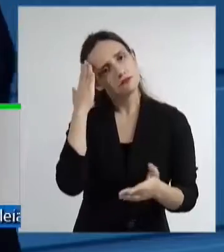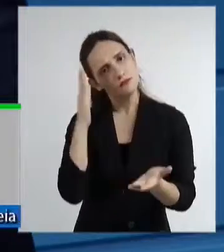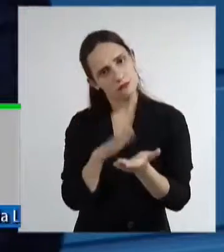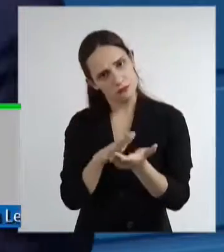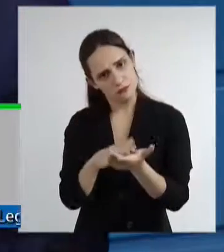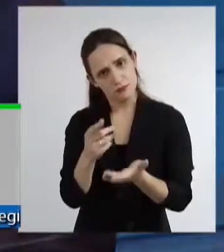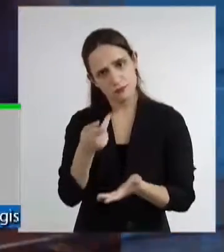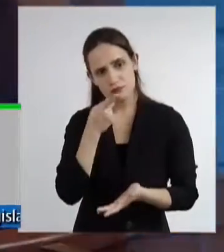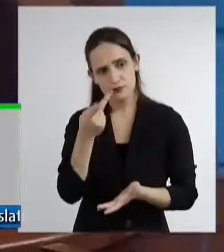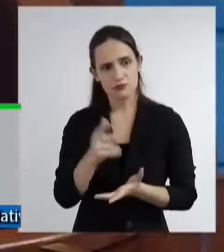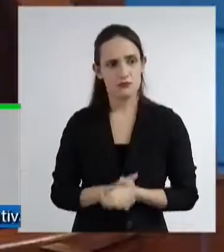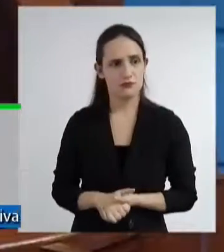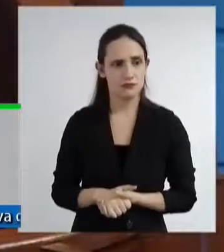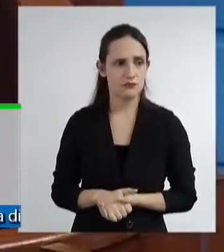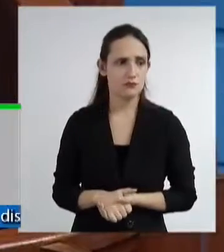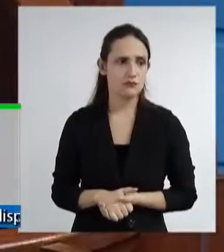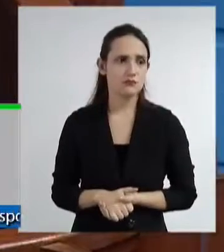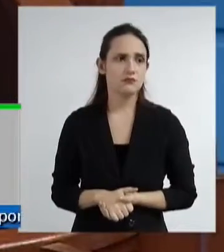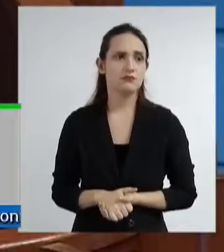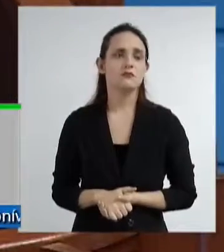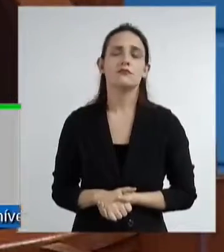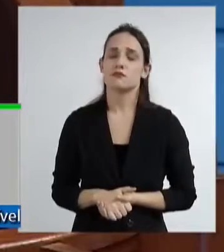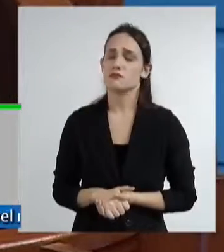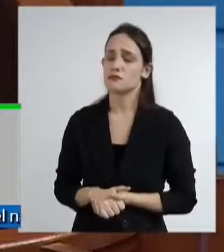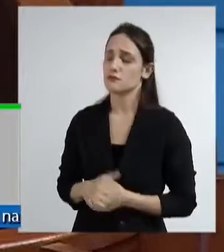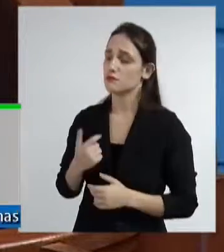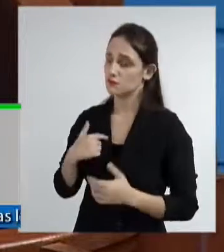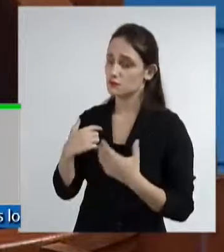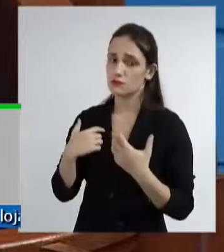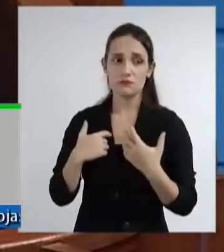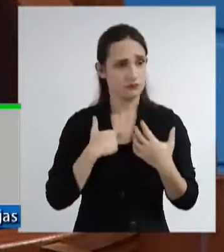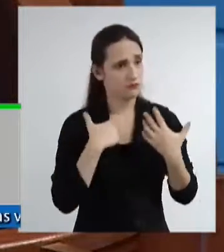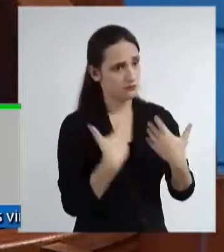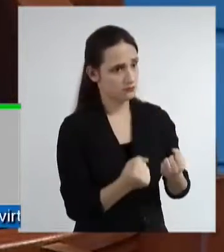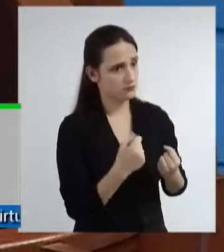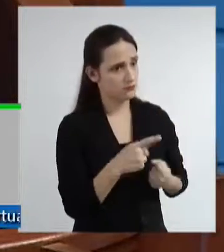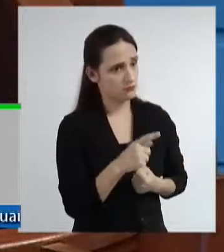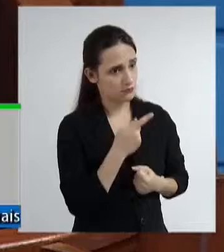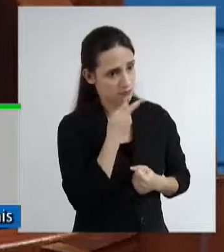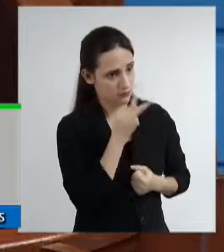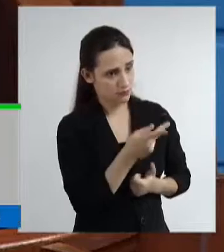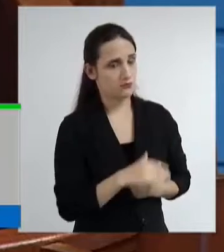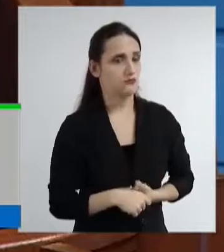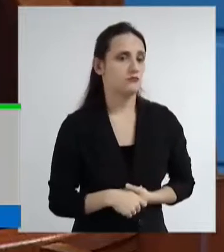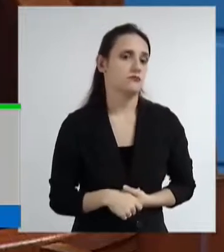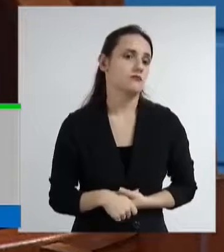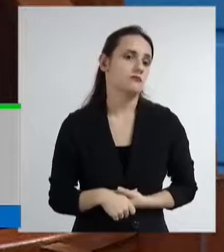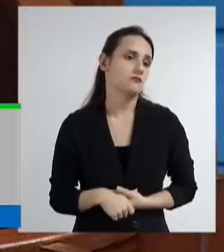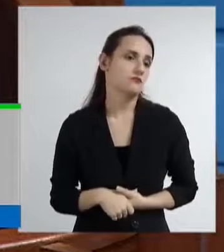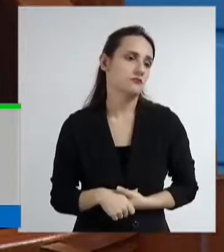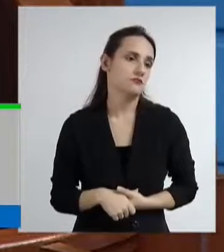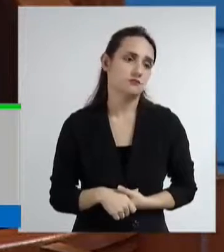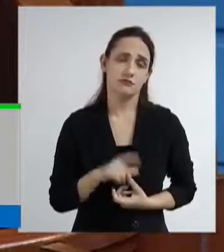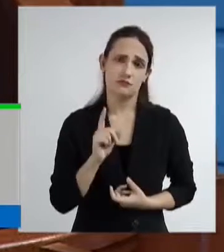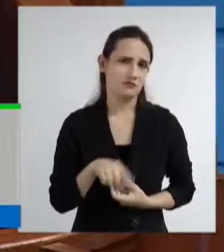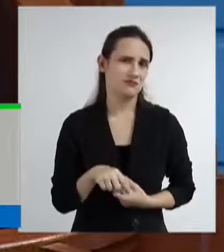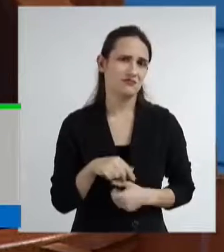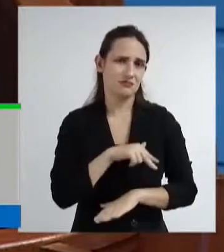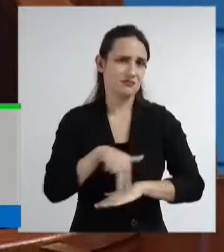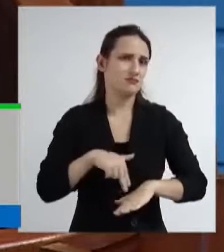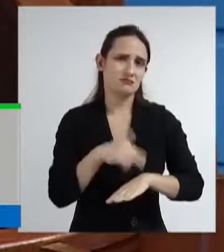a Vossa Excelência. Incorporo as palavras de Vossa Excelência à minha fala, no mínimo isso, no